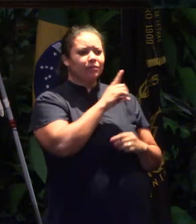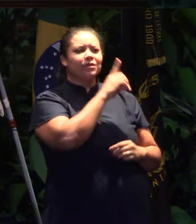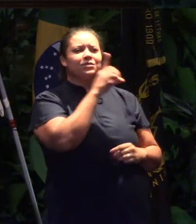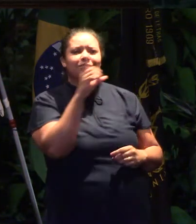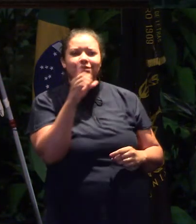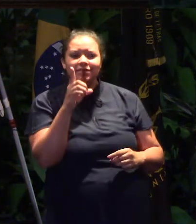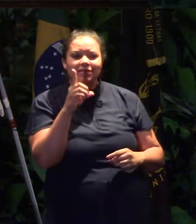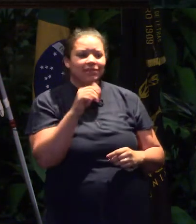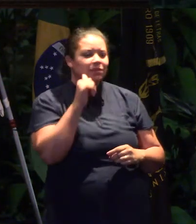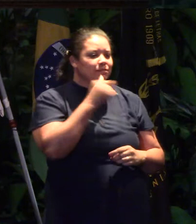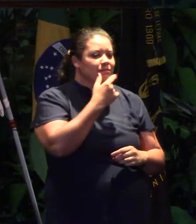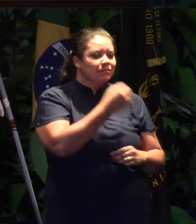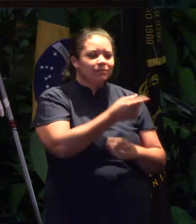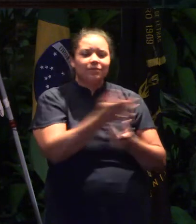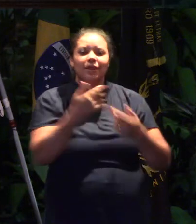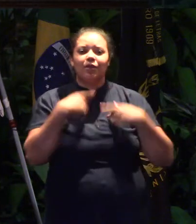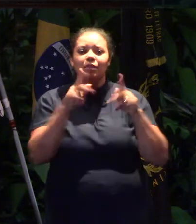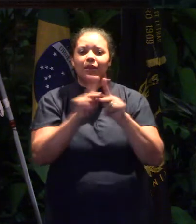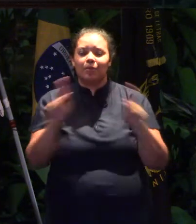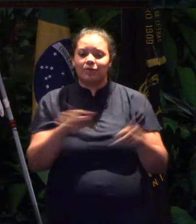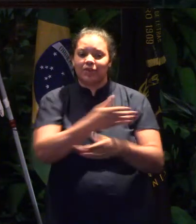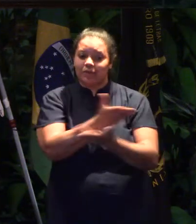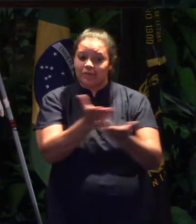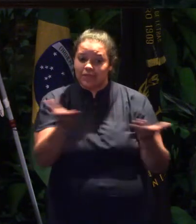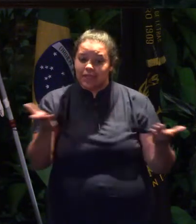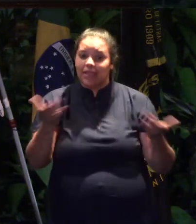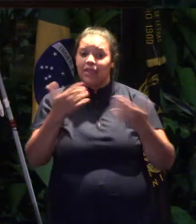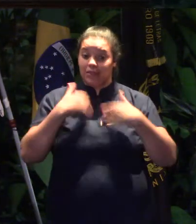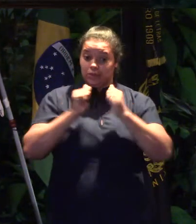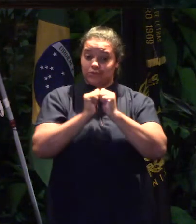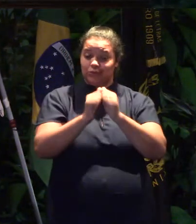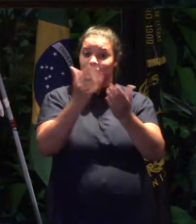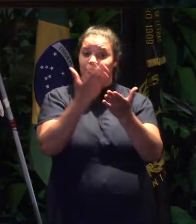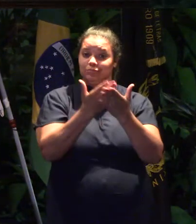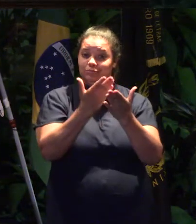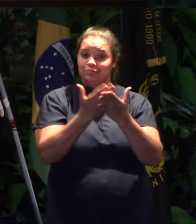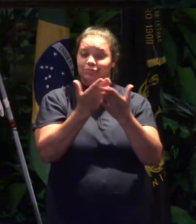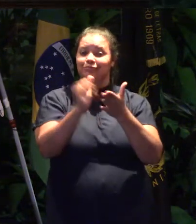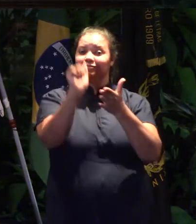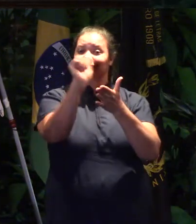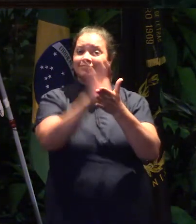Eu serei o professor dessa disciplina. Juntos, estudaremos história da arte."